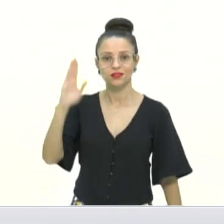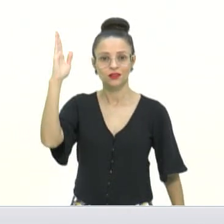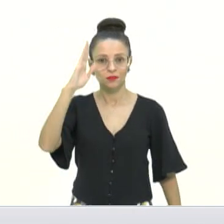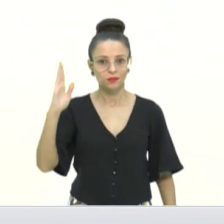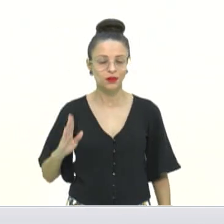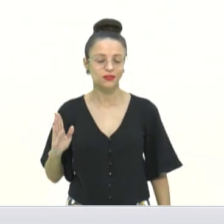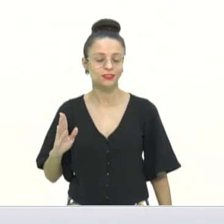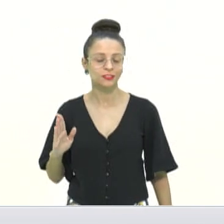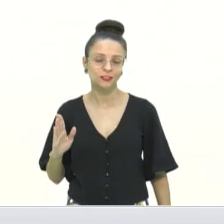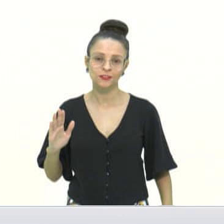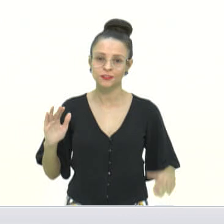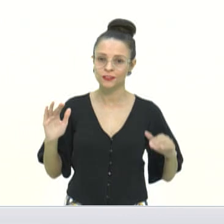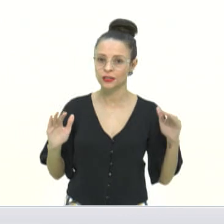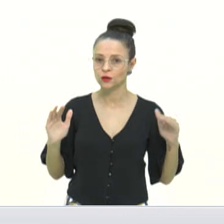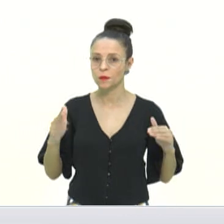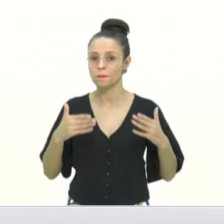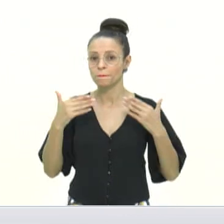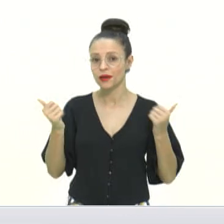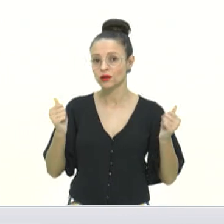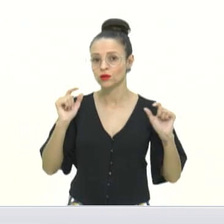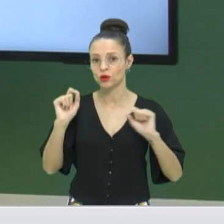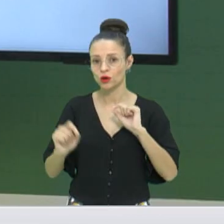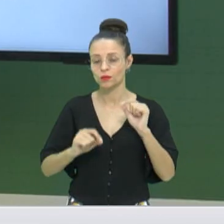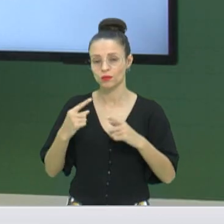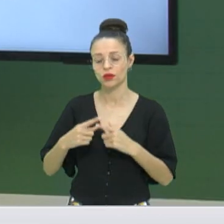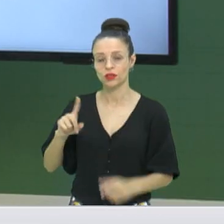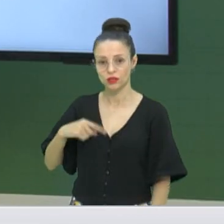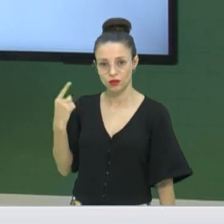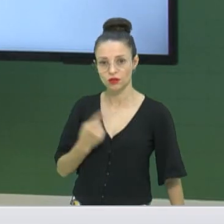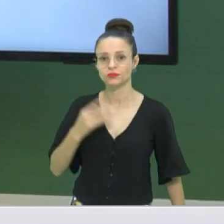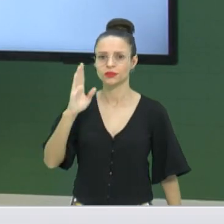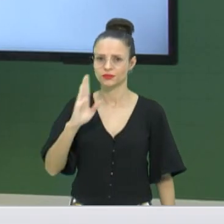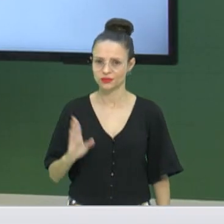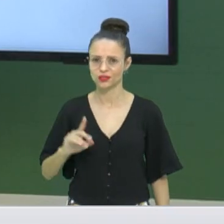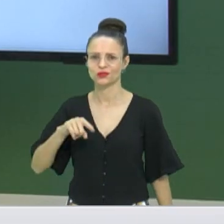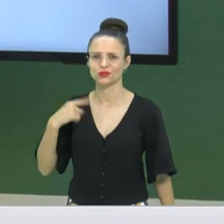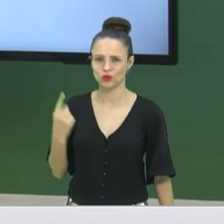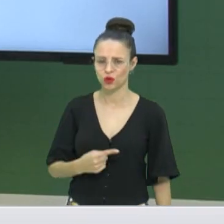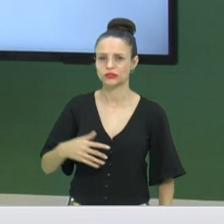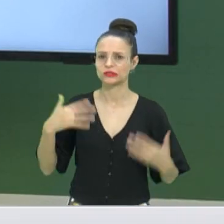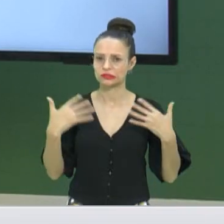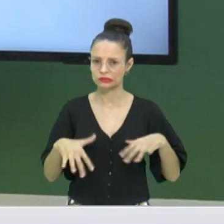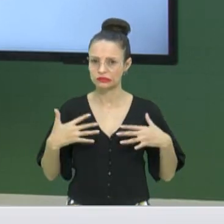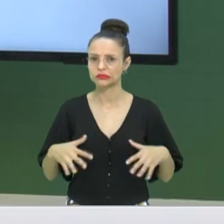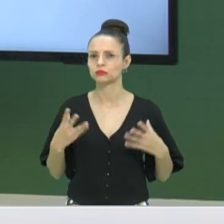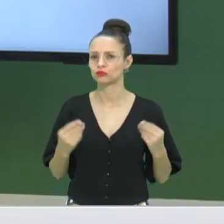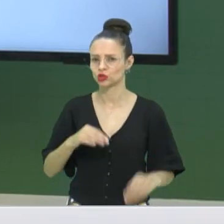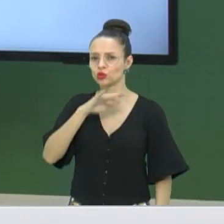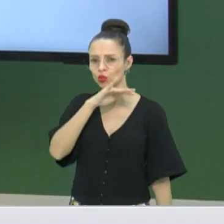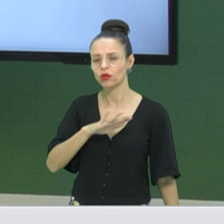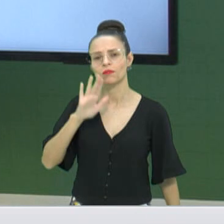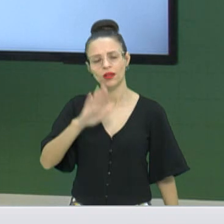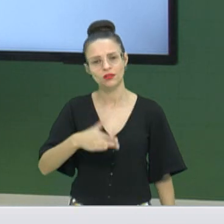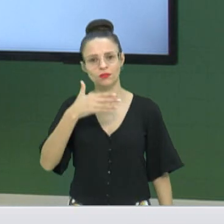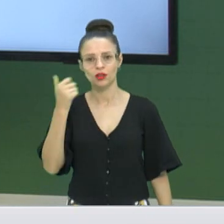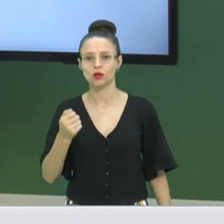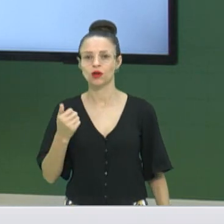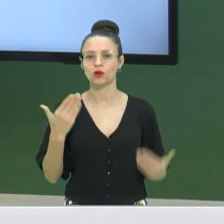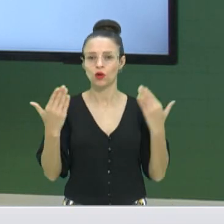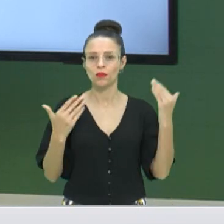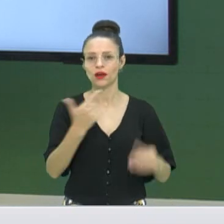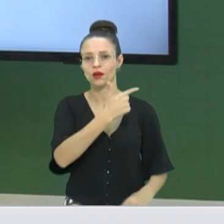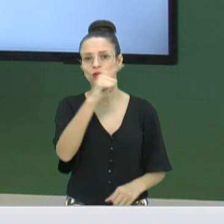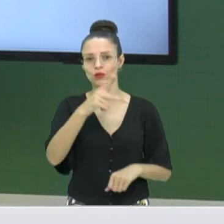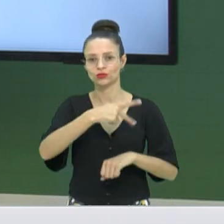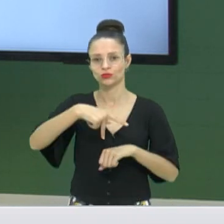estão em melhores condições nesse caso. Quer dizer, ainda nós, apesar de estarmos muito mal, ainda estamos melhores que os